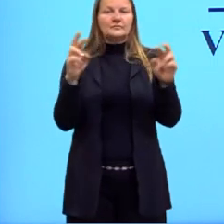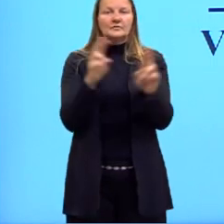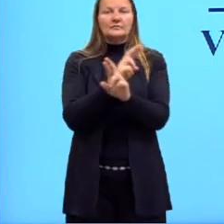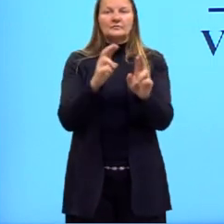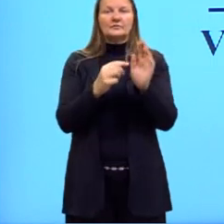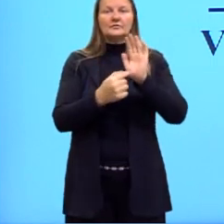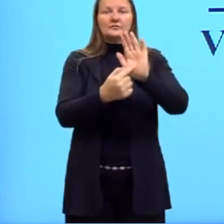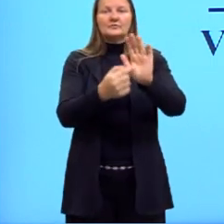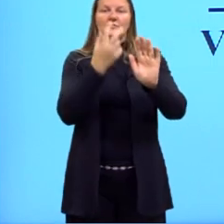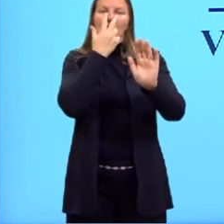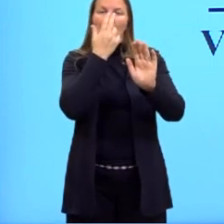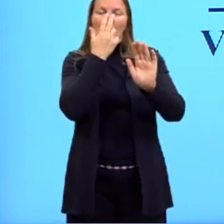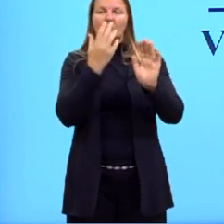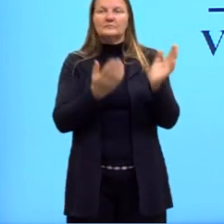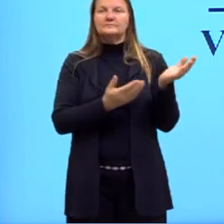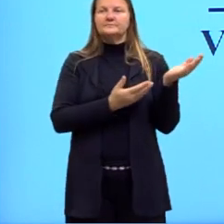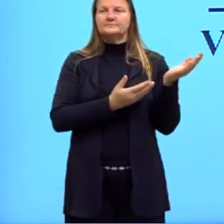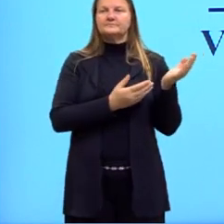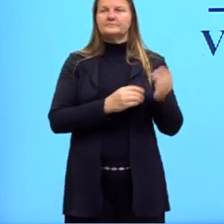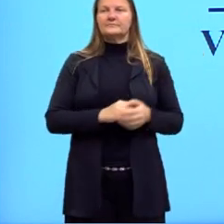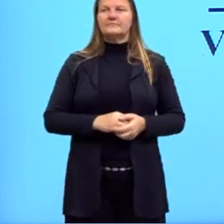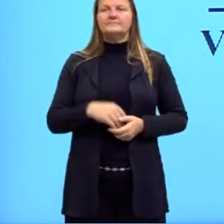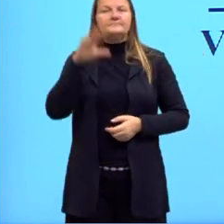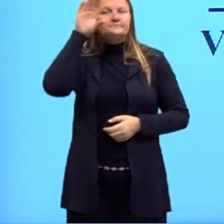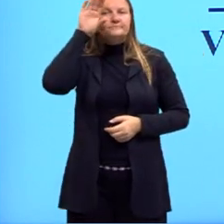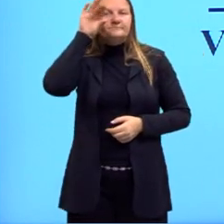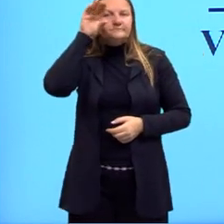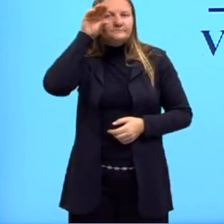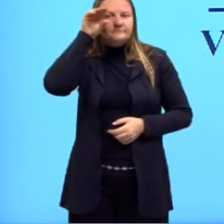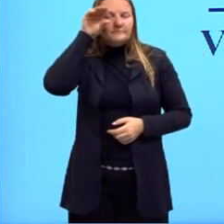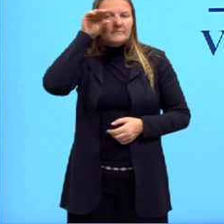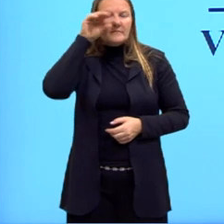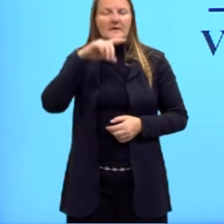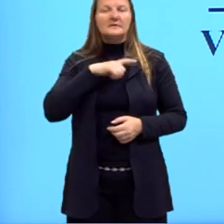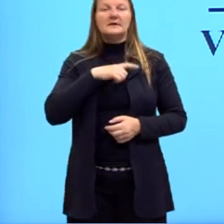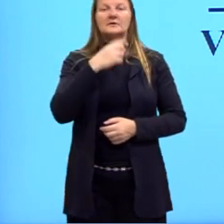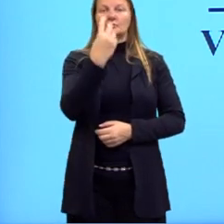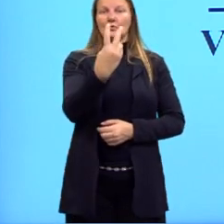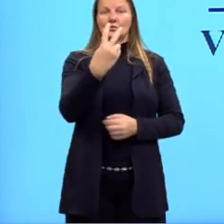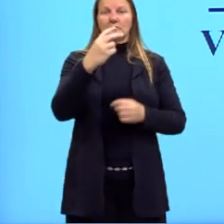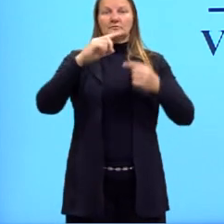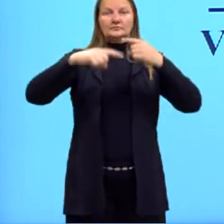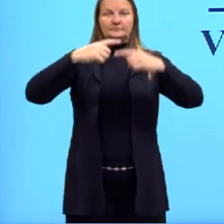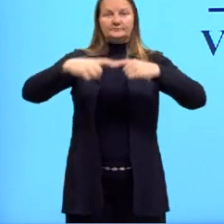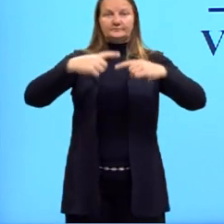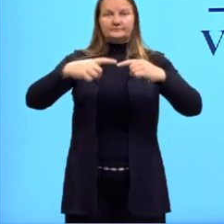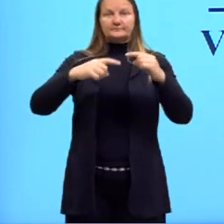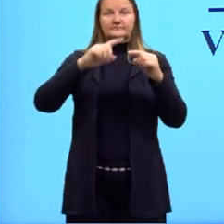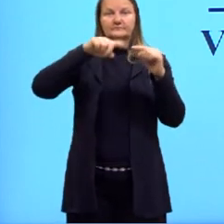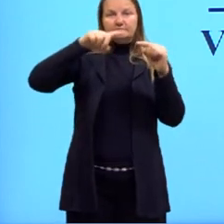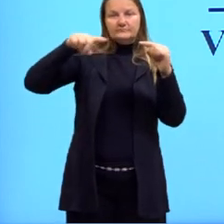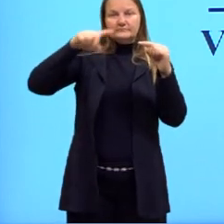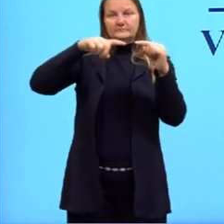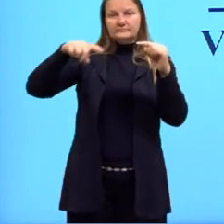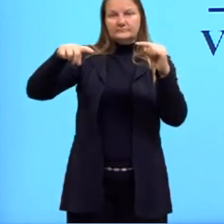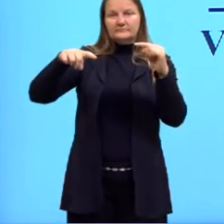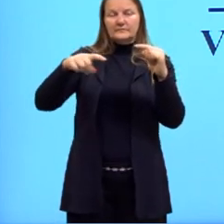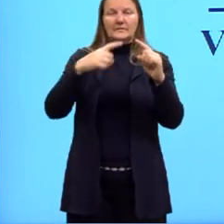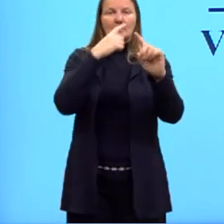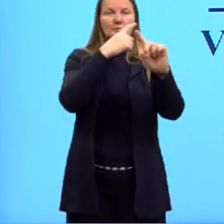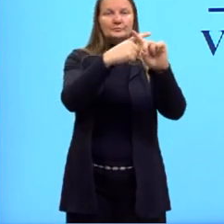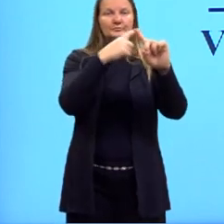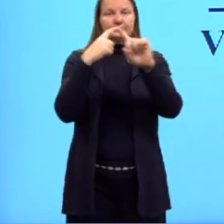que estou apresentando aqui em baixo tá olha só se eu tenho dois resistores somente eu posso simplesmente né